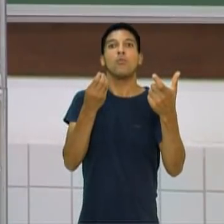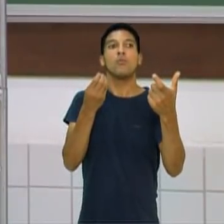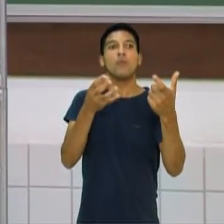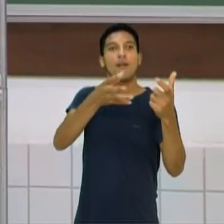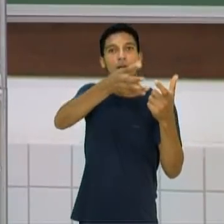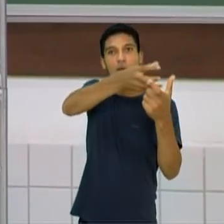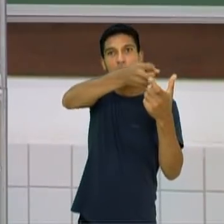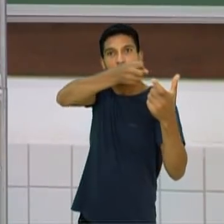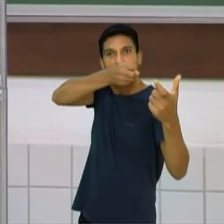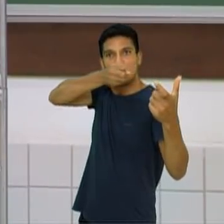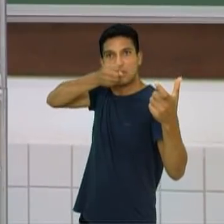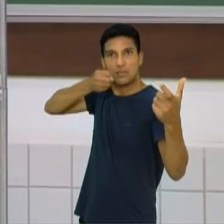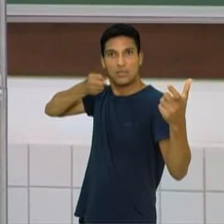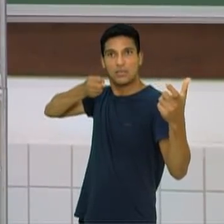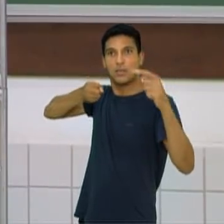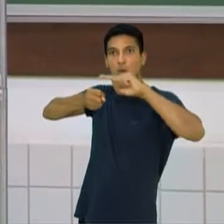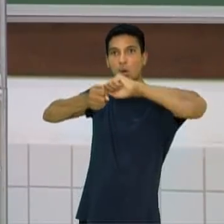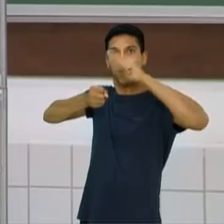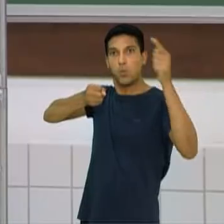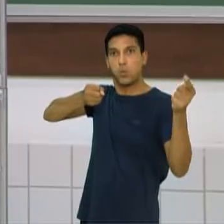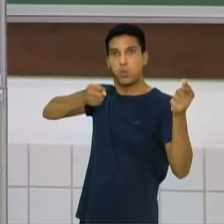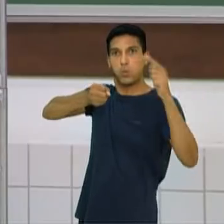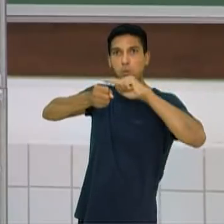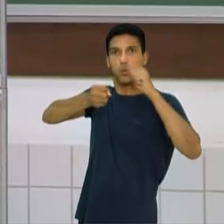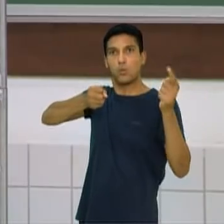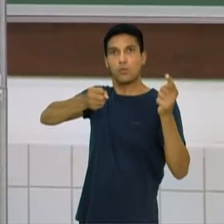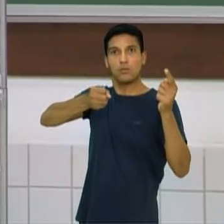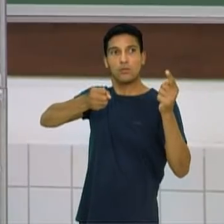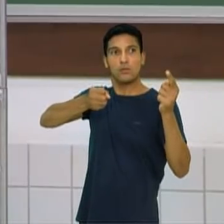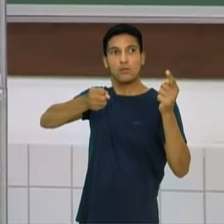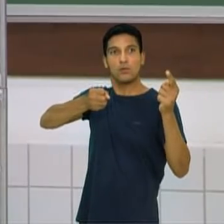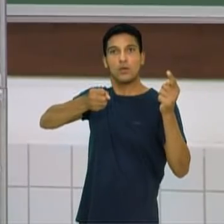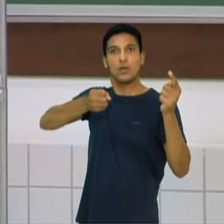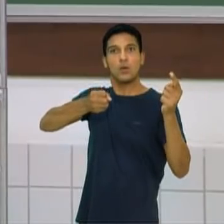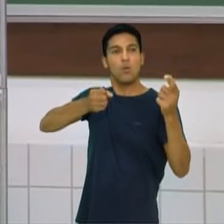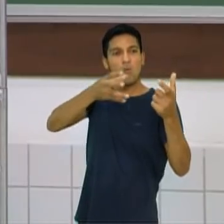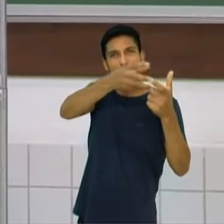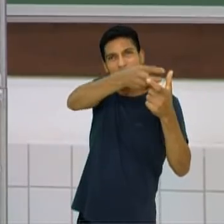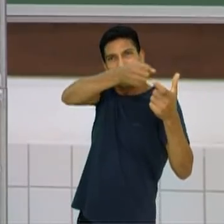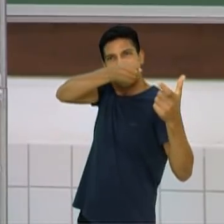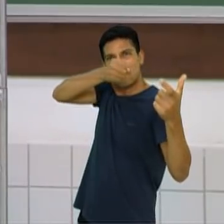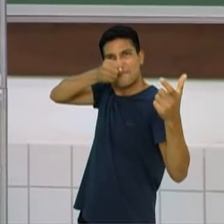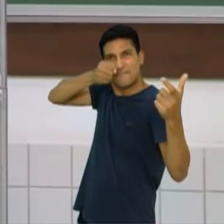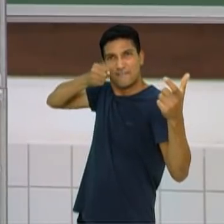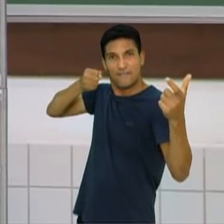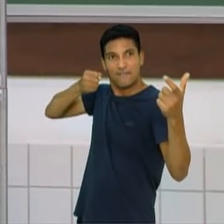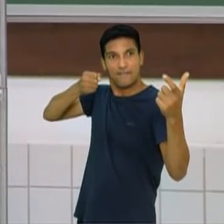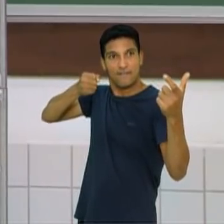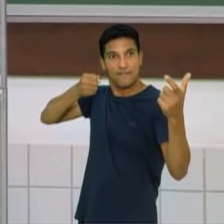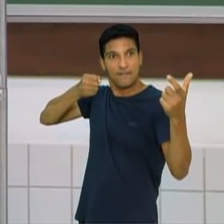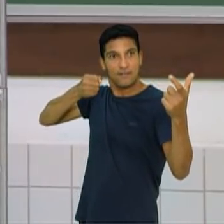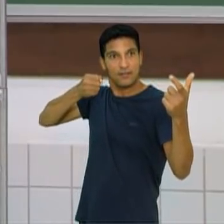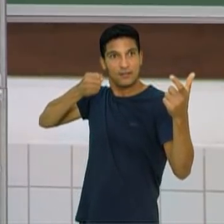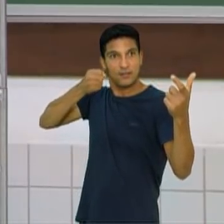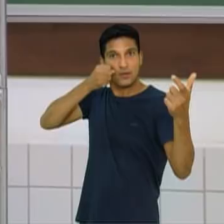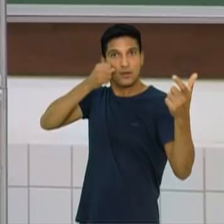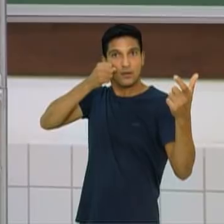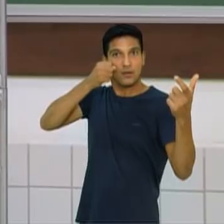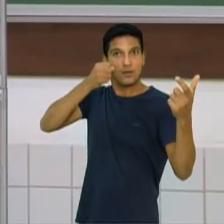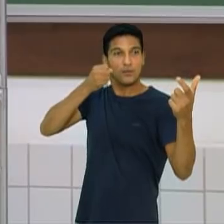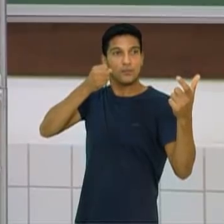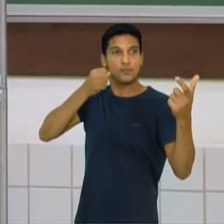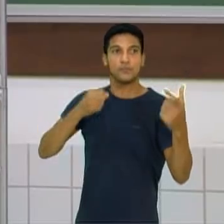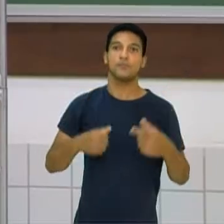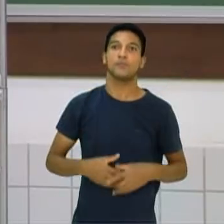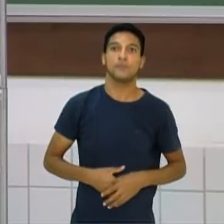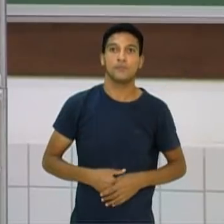ser esticada, transfere a energia para a flecha, tá? Então o arco olímpico, o recurvo, a